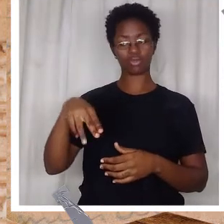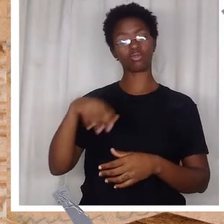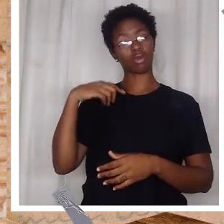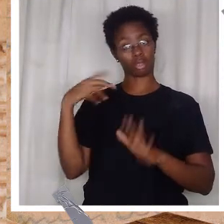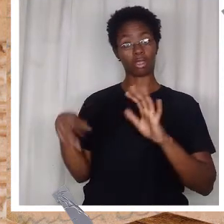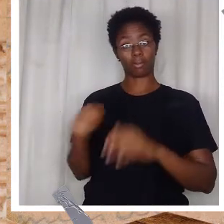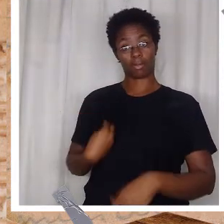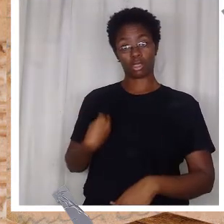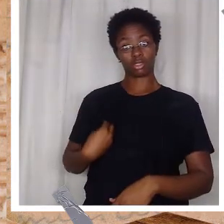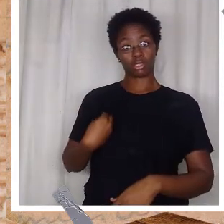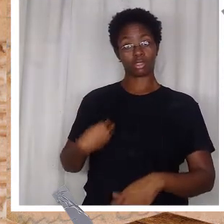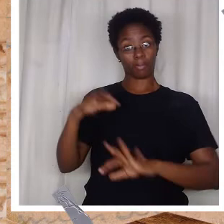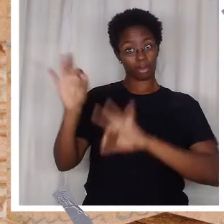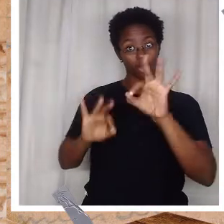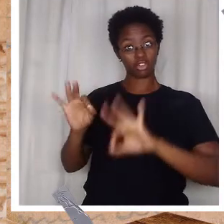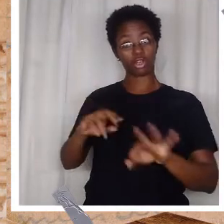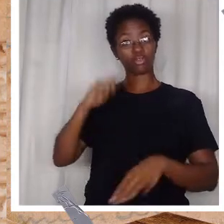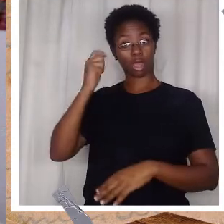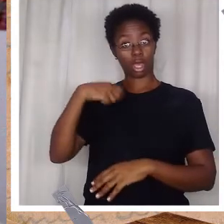interpretando